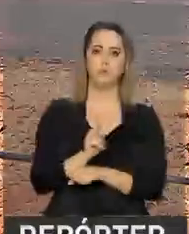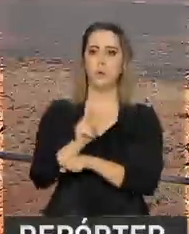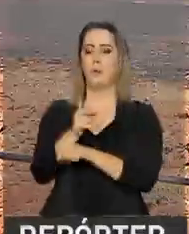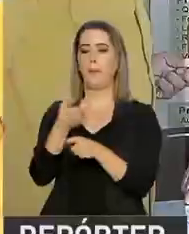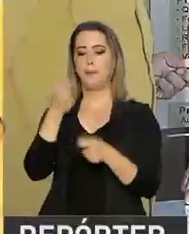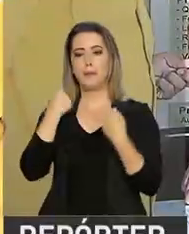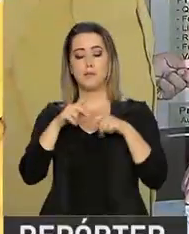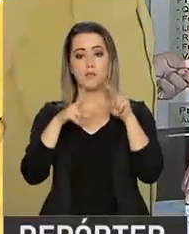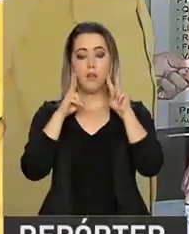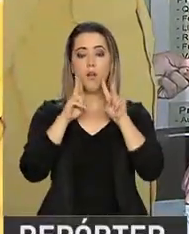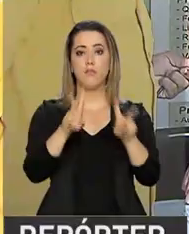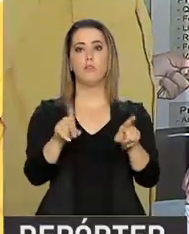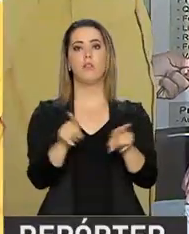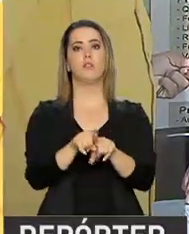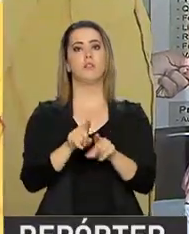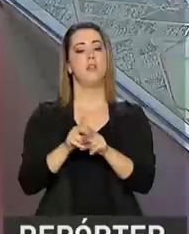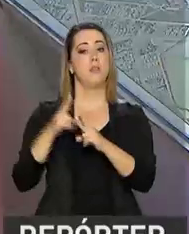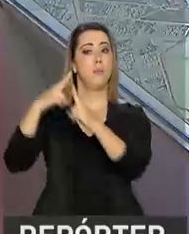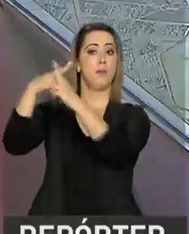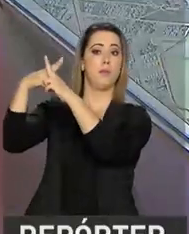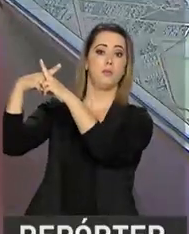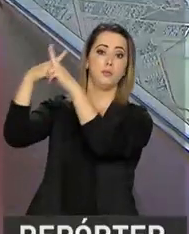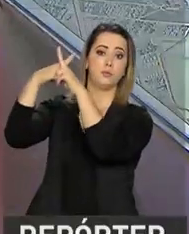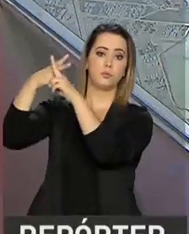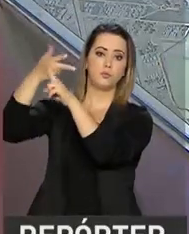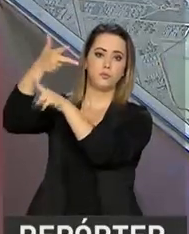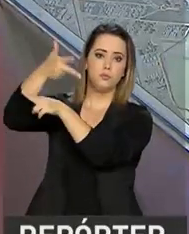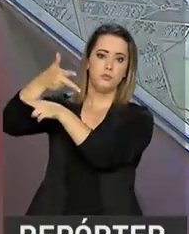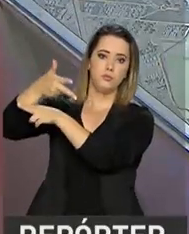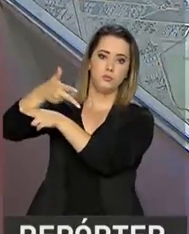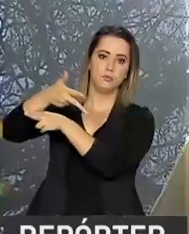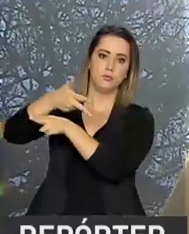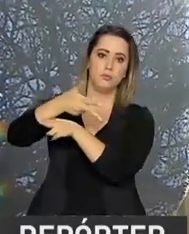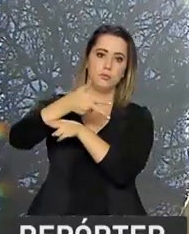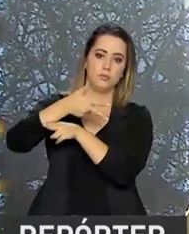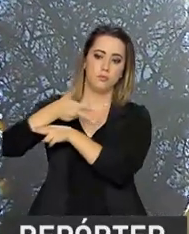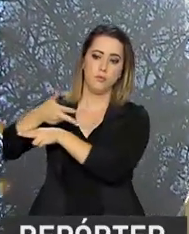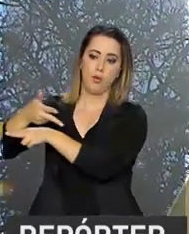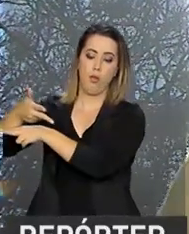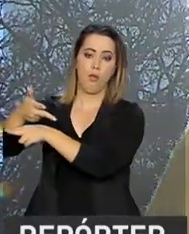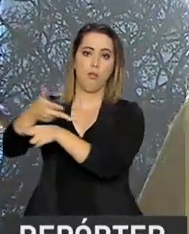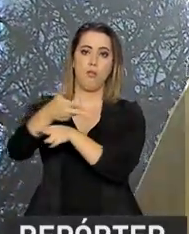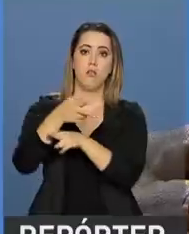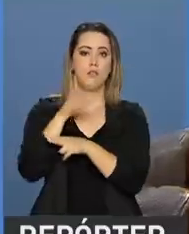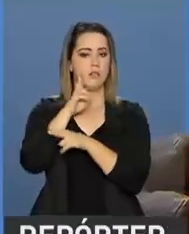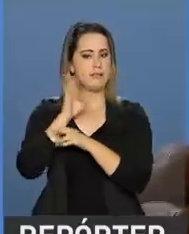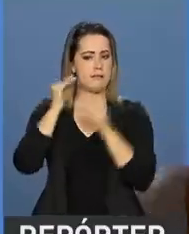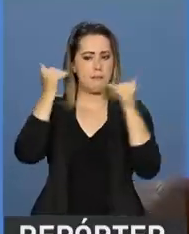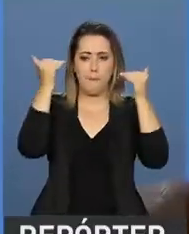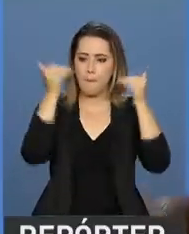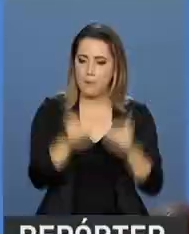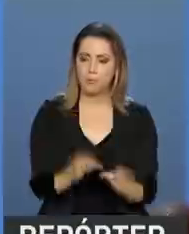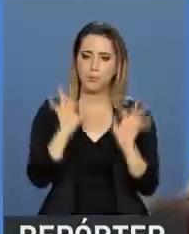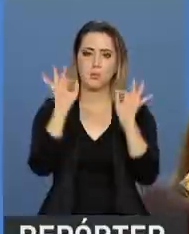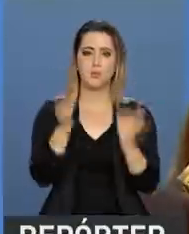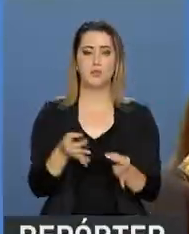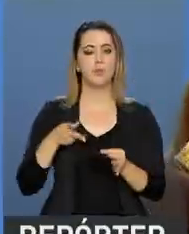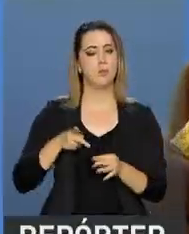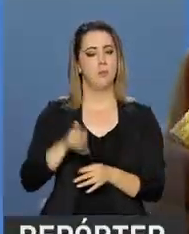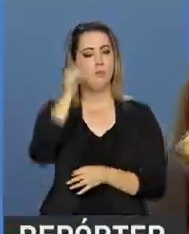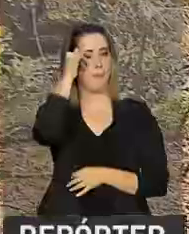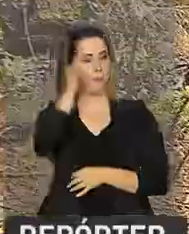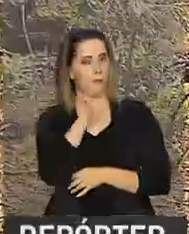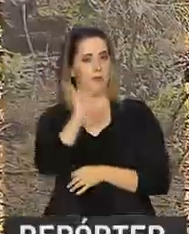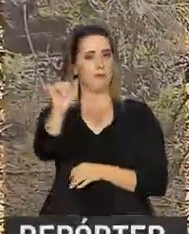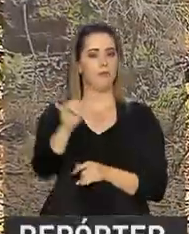terreno contam com os alertas das imagens de satélite e estão sempre de prontidão para combater os